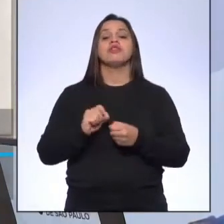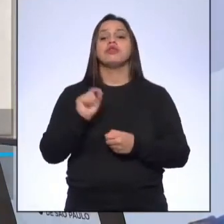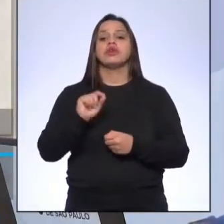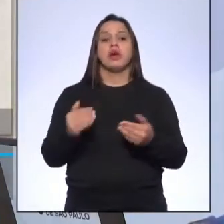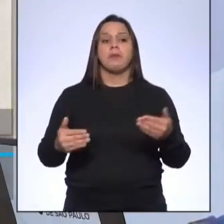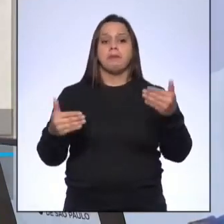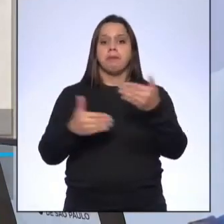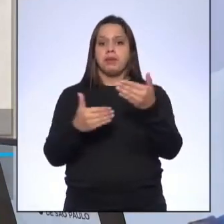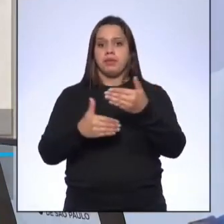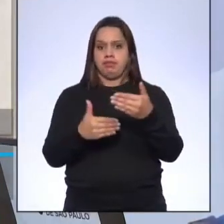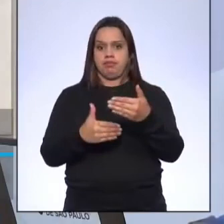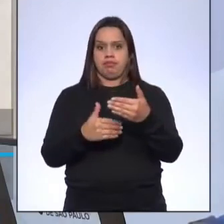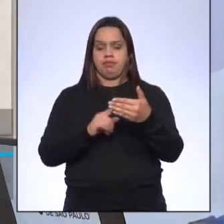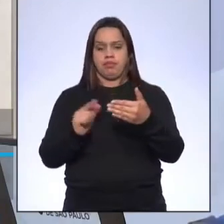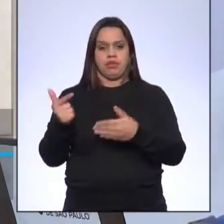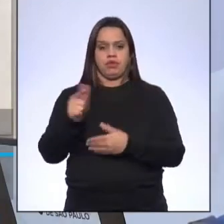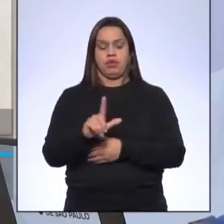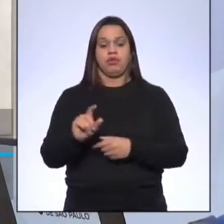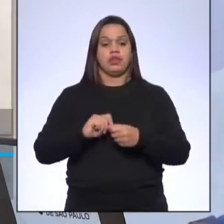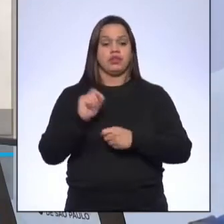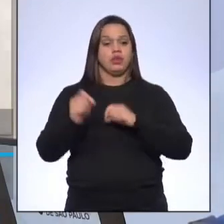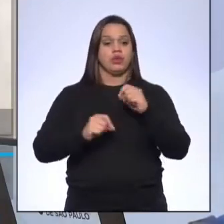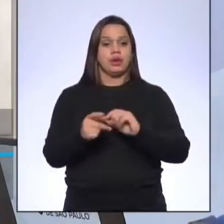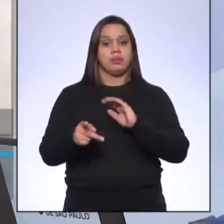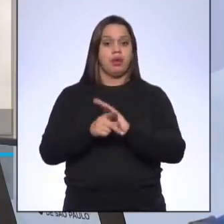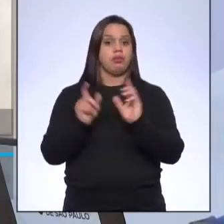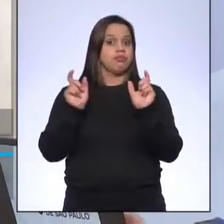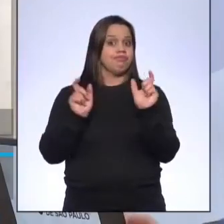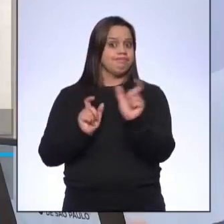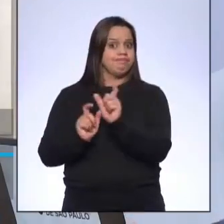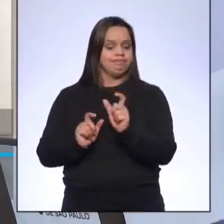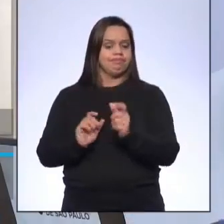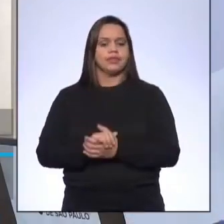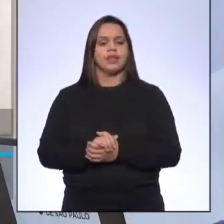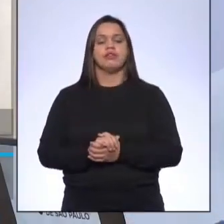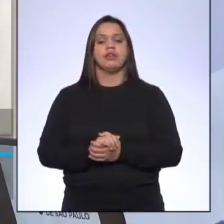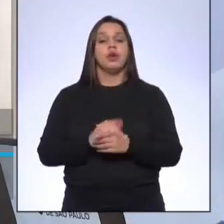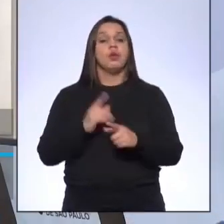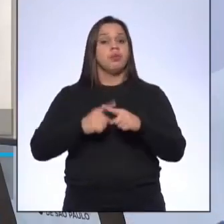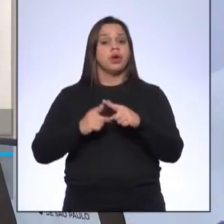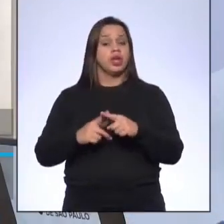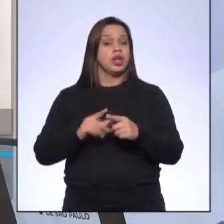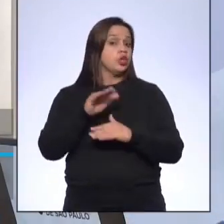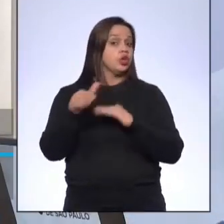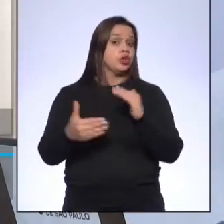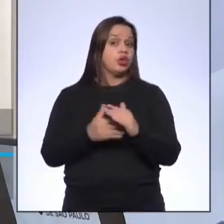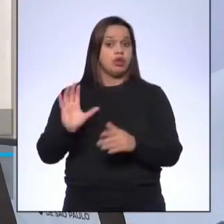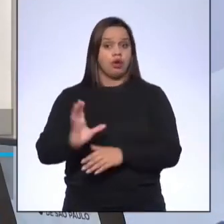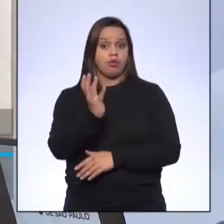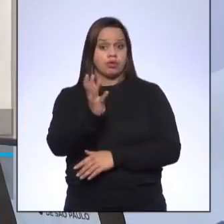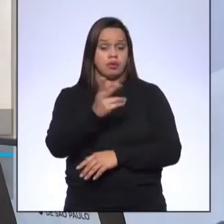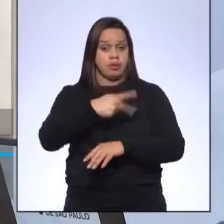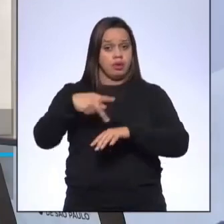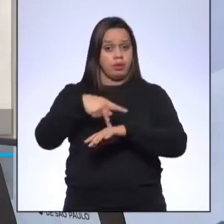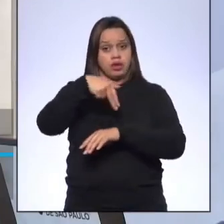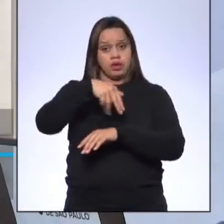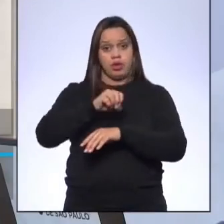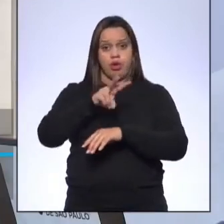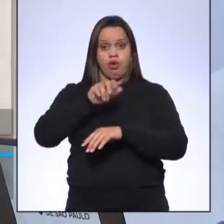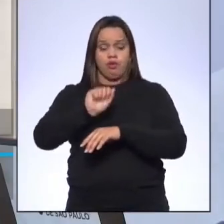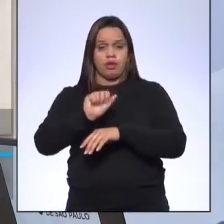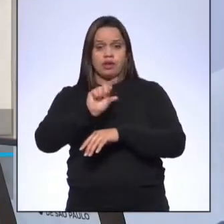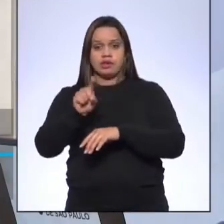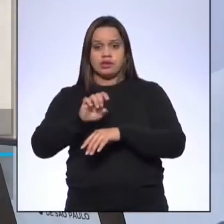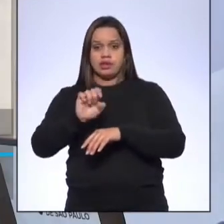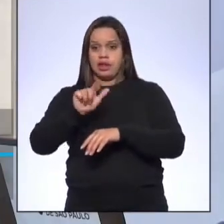vamos falar sobre simple past. Todos os acontecimentos da Nova Zelândia falou sobre o passado, tá? What is past? O que é